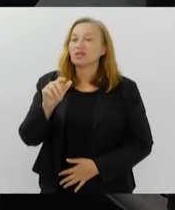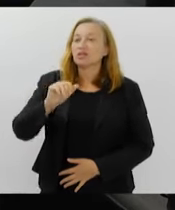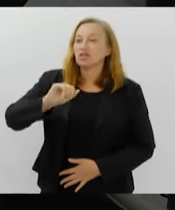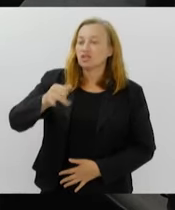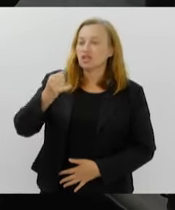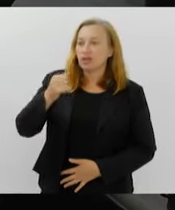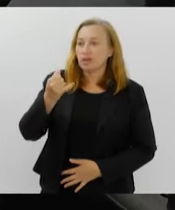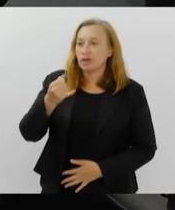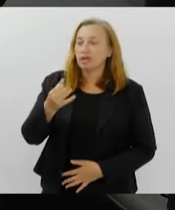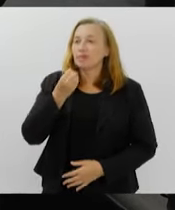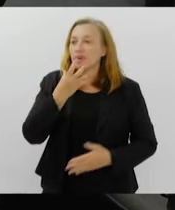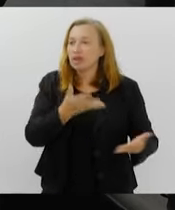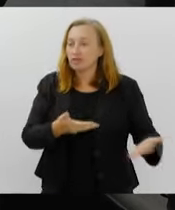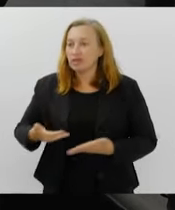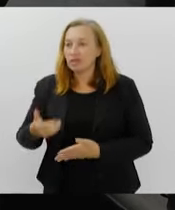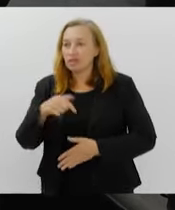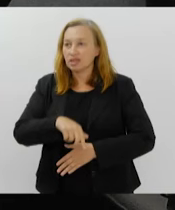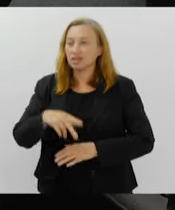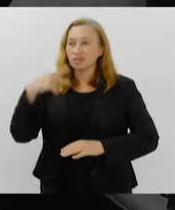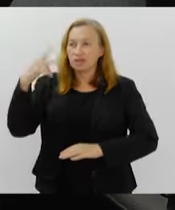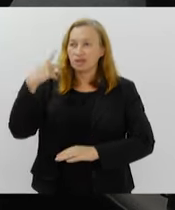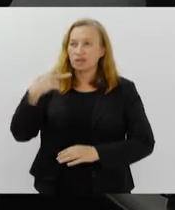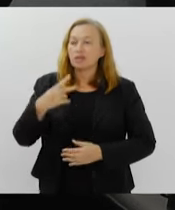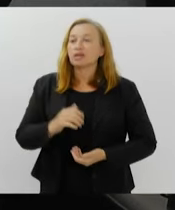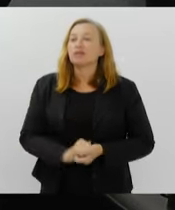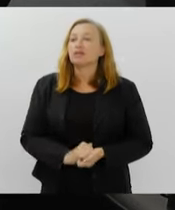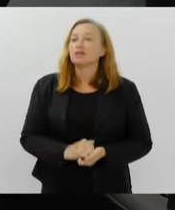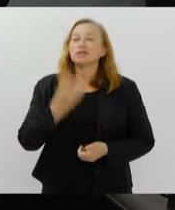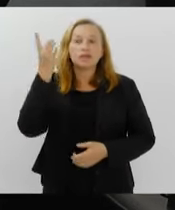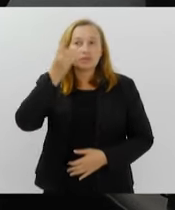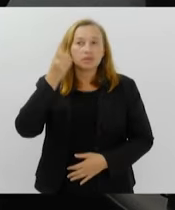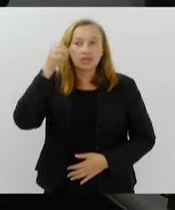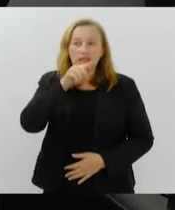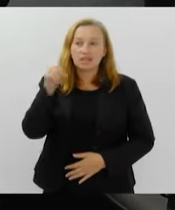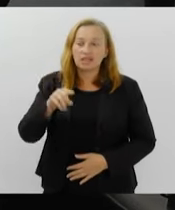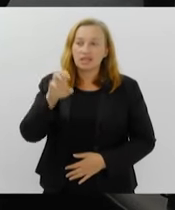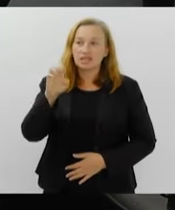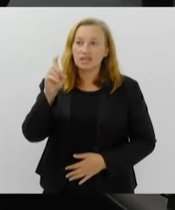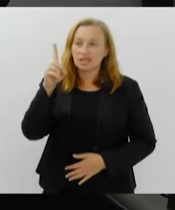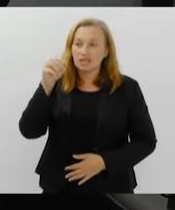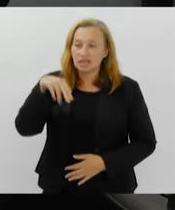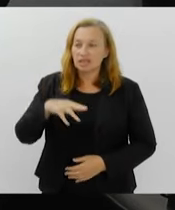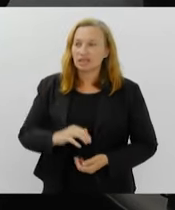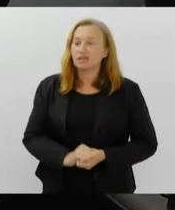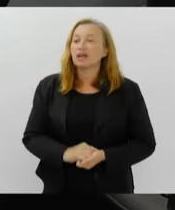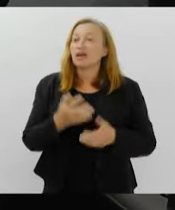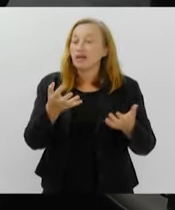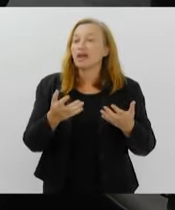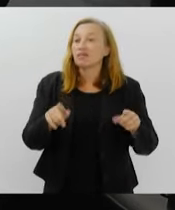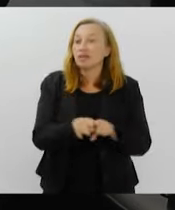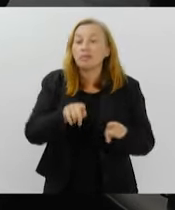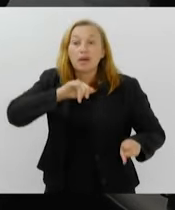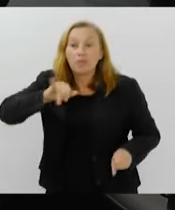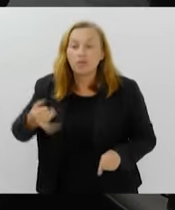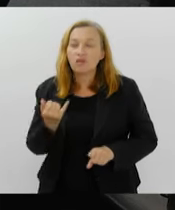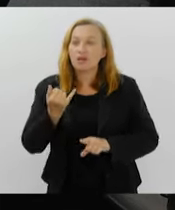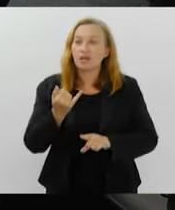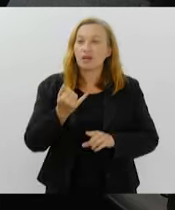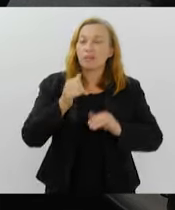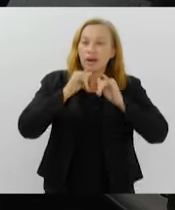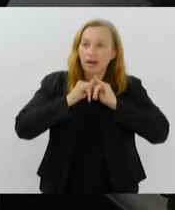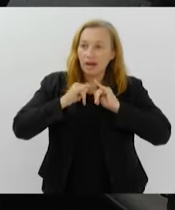amigo seja sempre bem-vindo aqui ao Parlamento deputada zeid por favor meu amor quero também aproveitar para